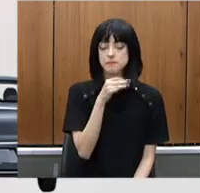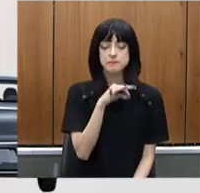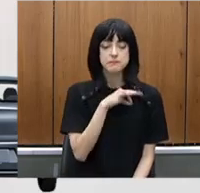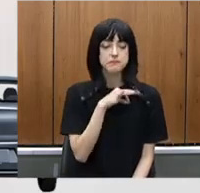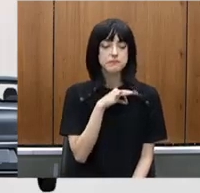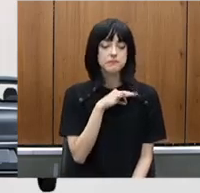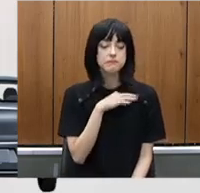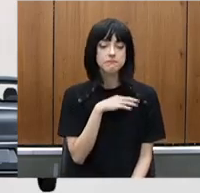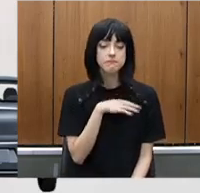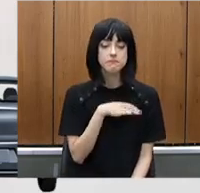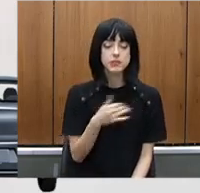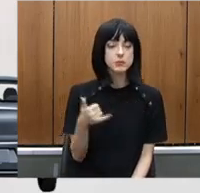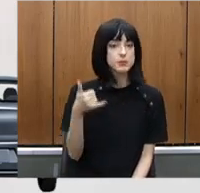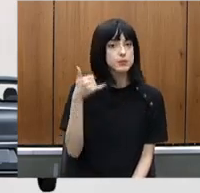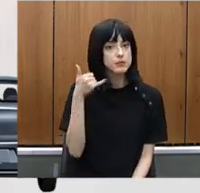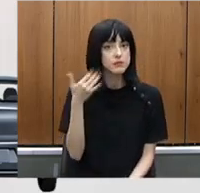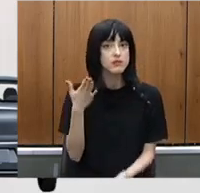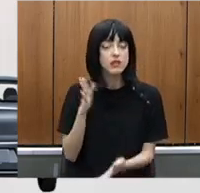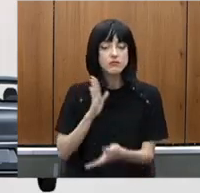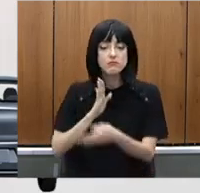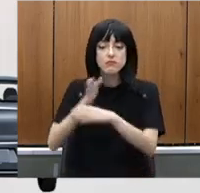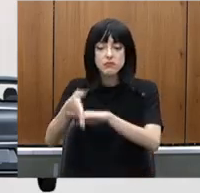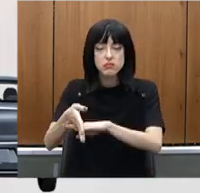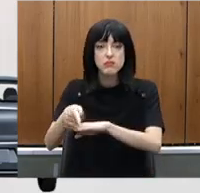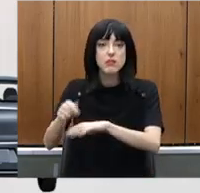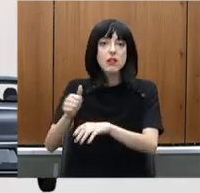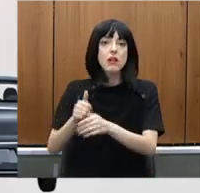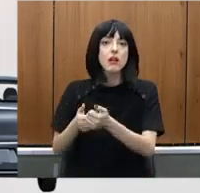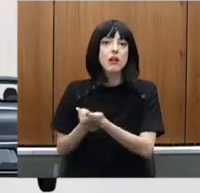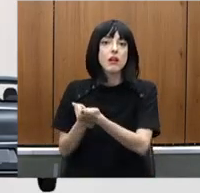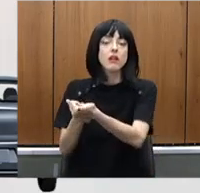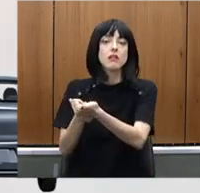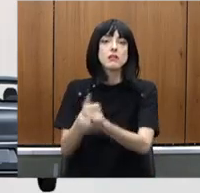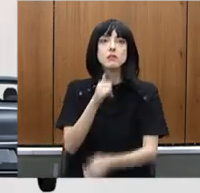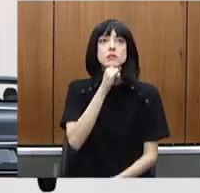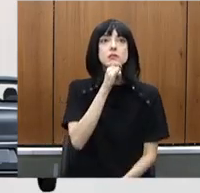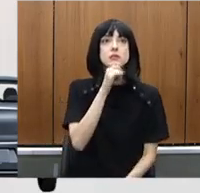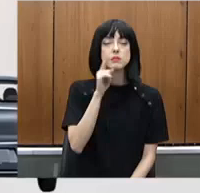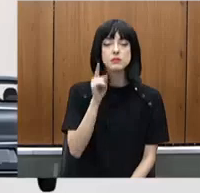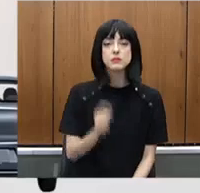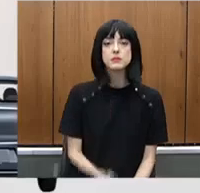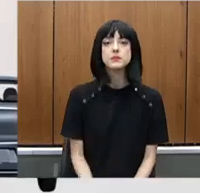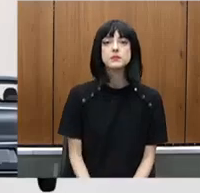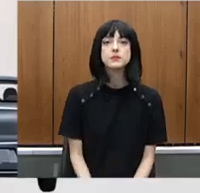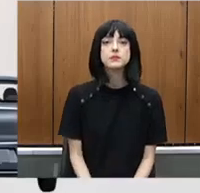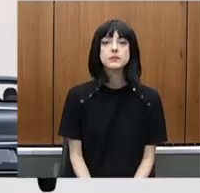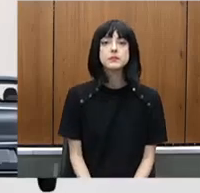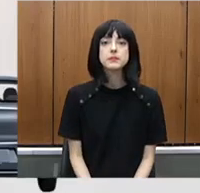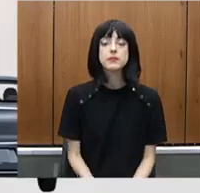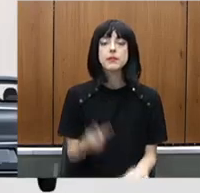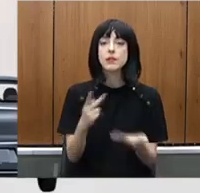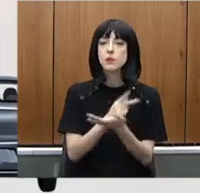de Janeiro até 30 de novembro atualizado 14.210 armas apreendidas